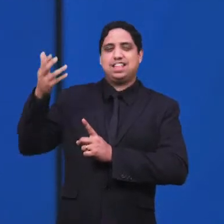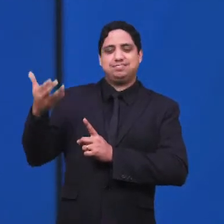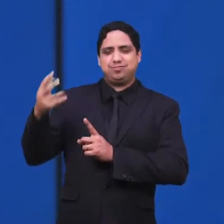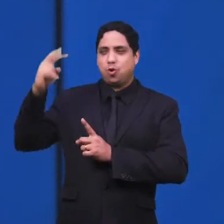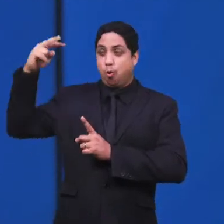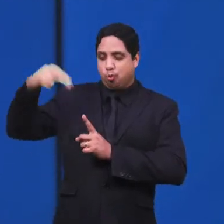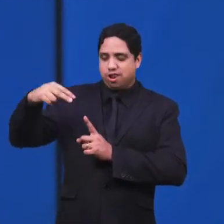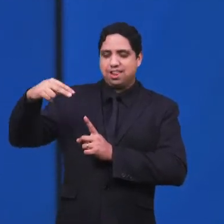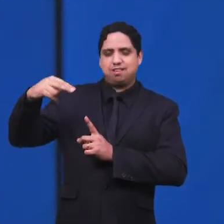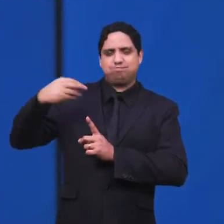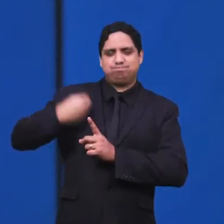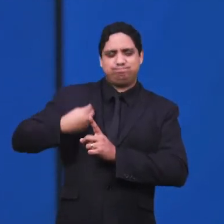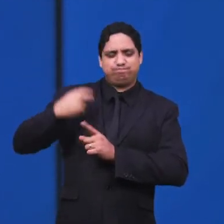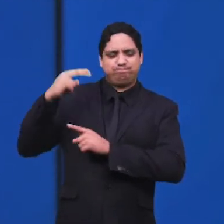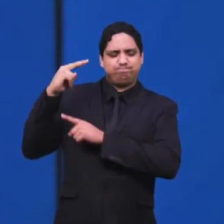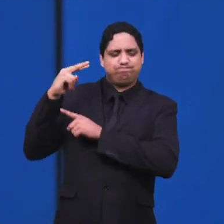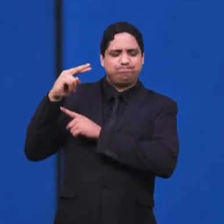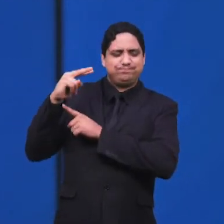vidas. É muito bom,